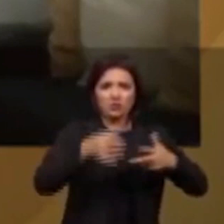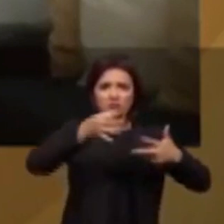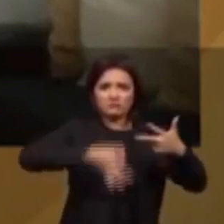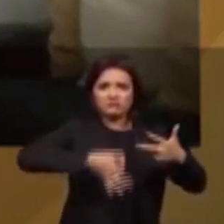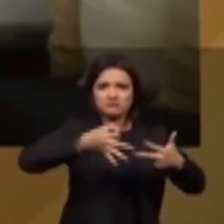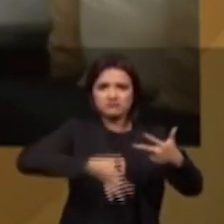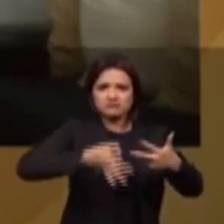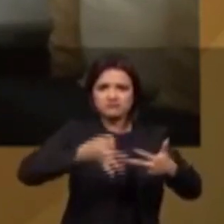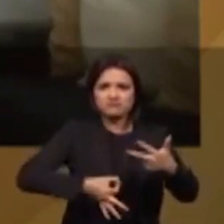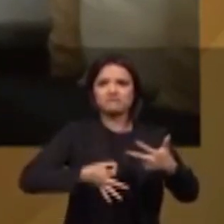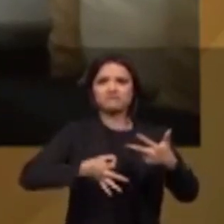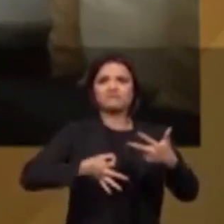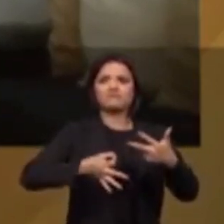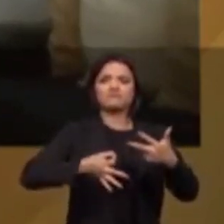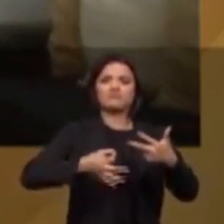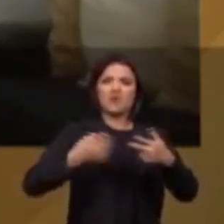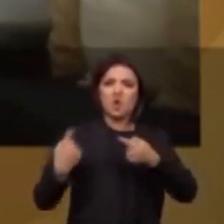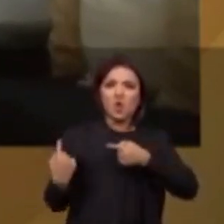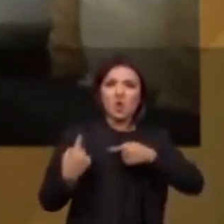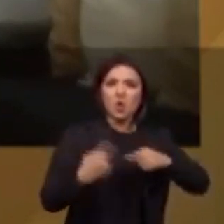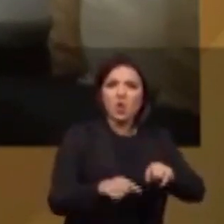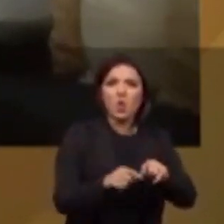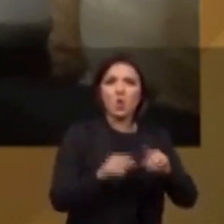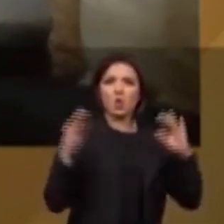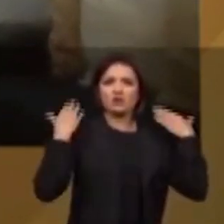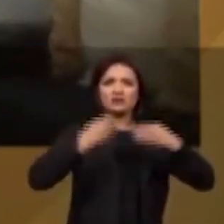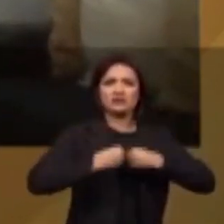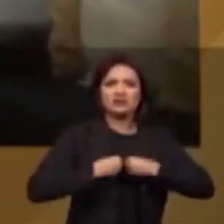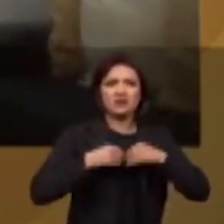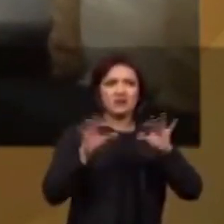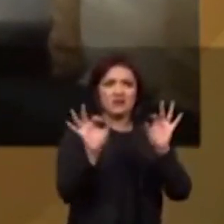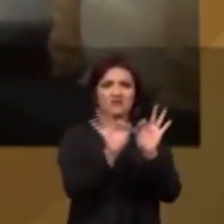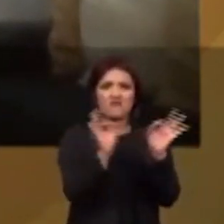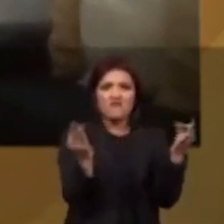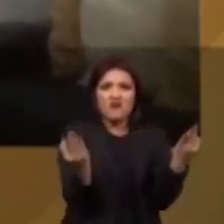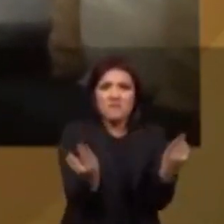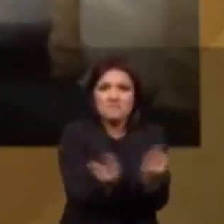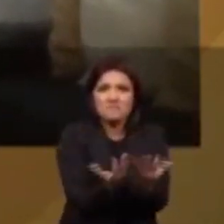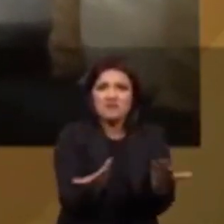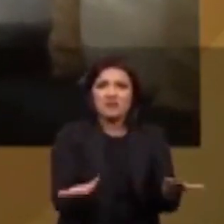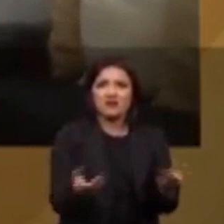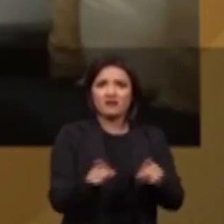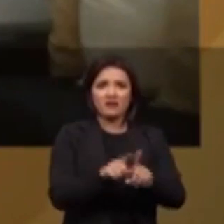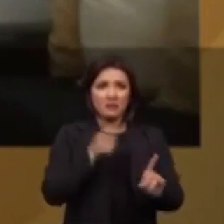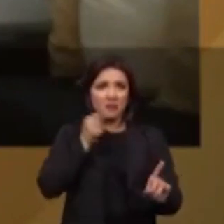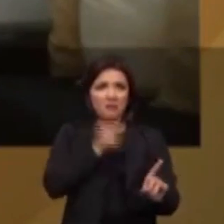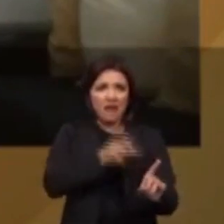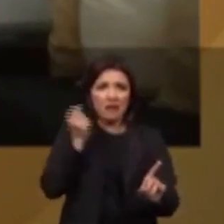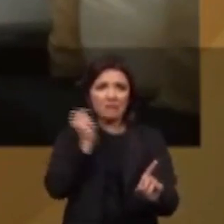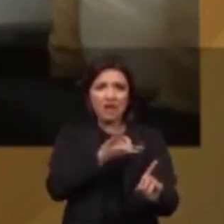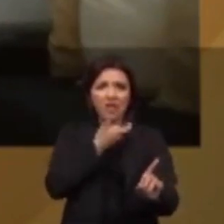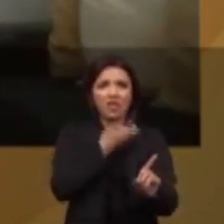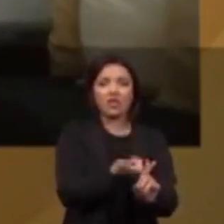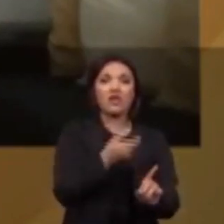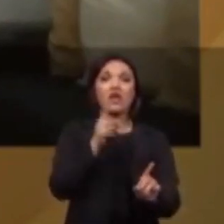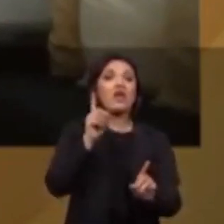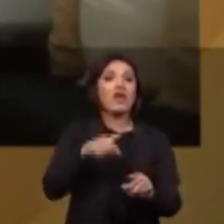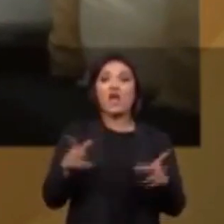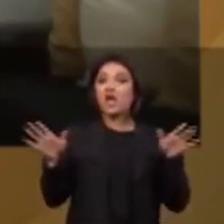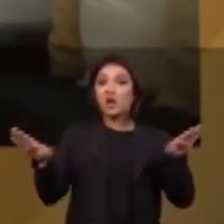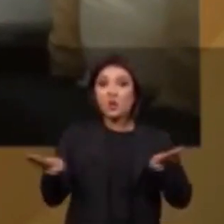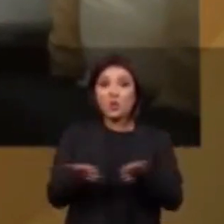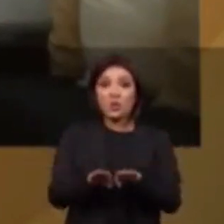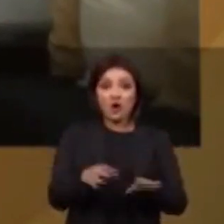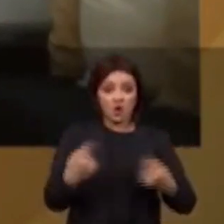Judiciário, contra seus magistrados, contra os familiares dos magistrados, é atentar contra a Constituição